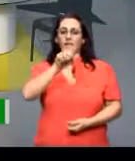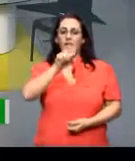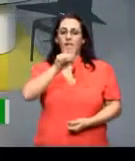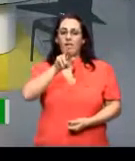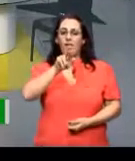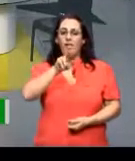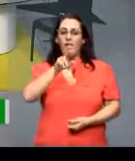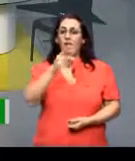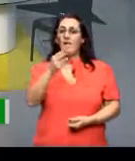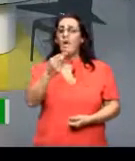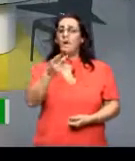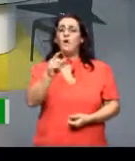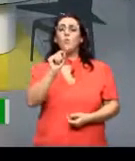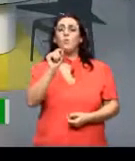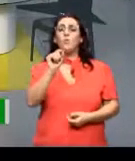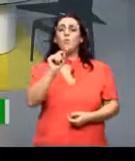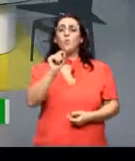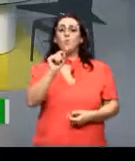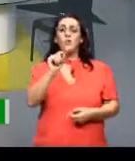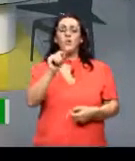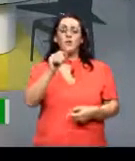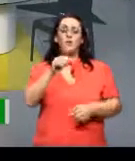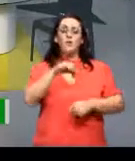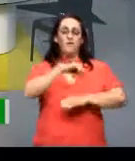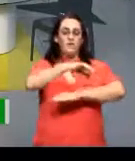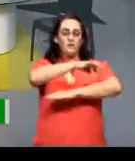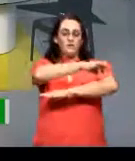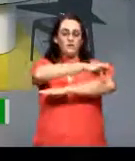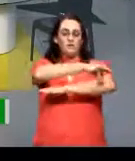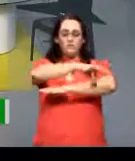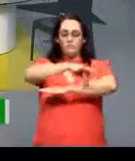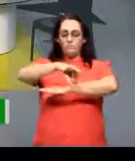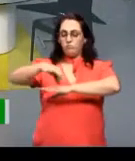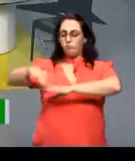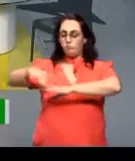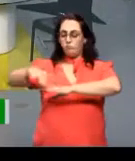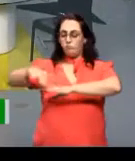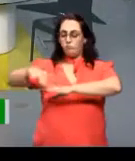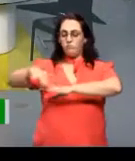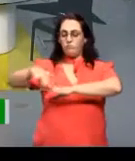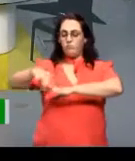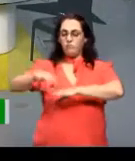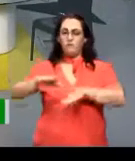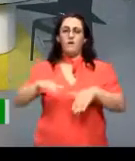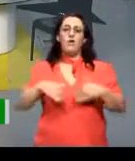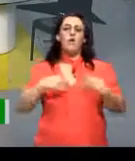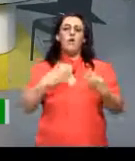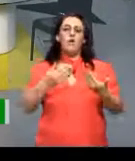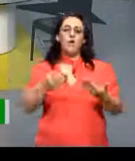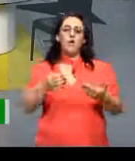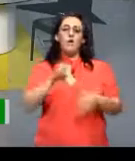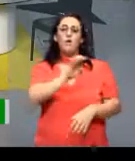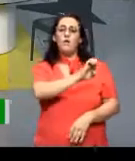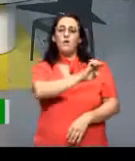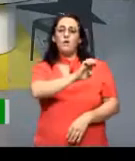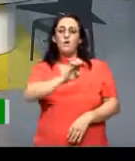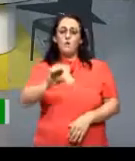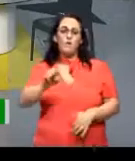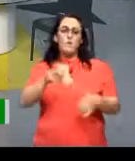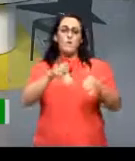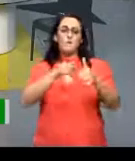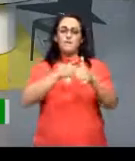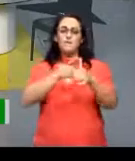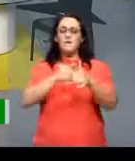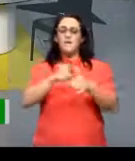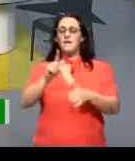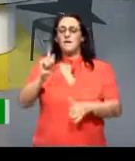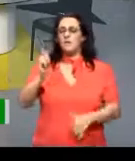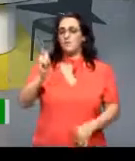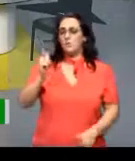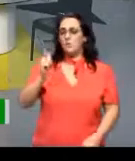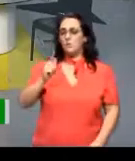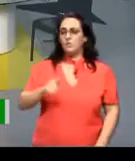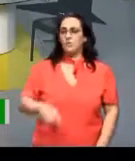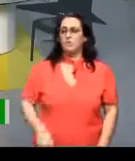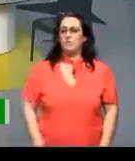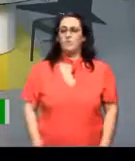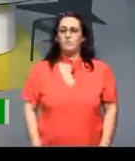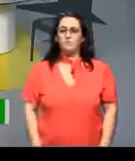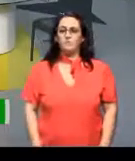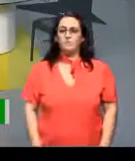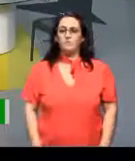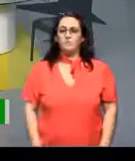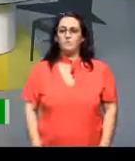vem de linha, vem de reta. Então, no caso, são equações do 1º grau. Então, explicando o nome, sistema é